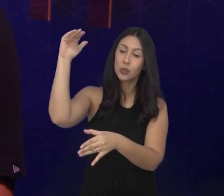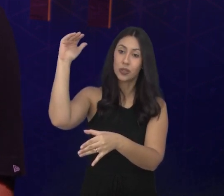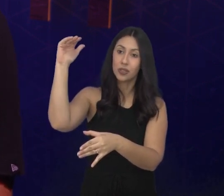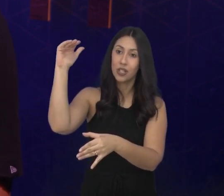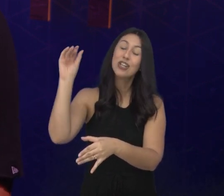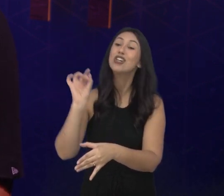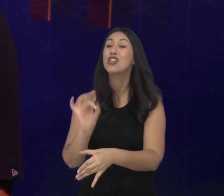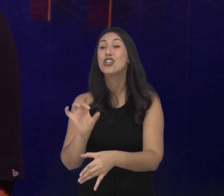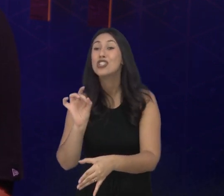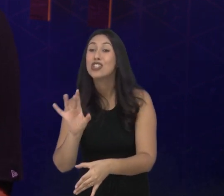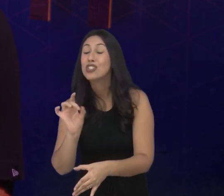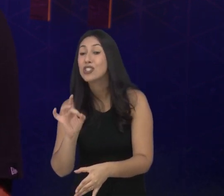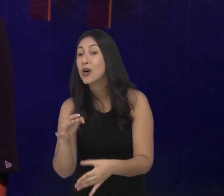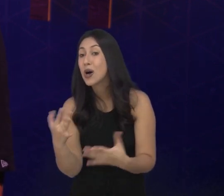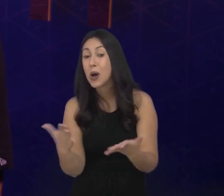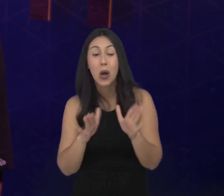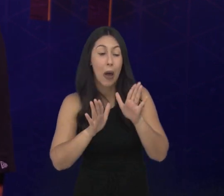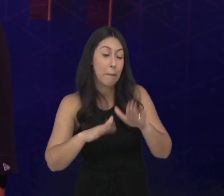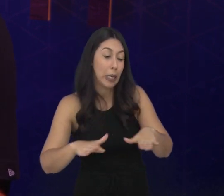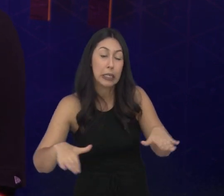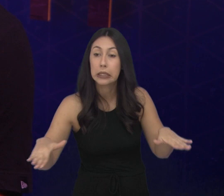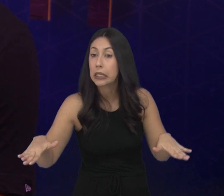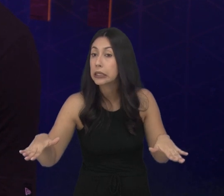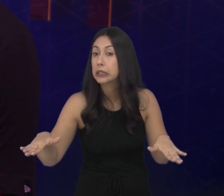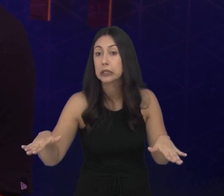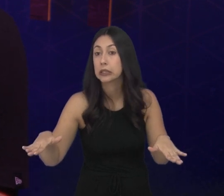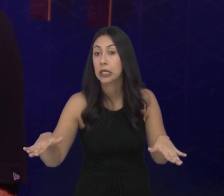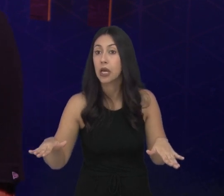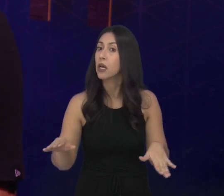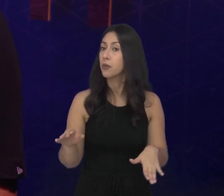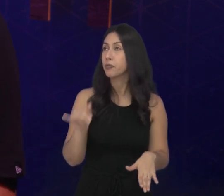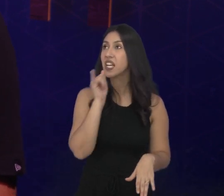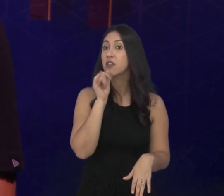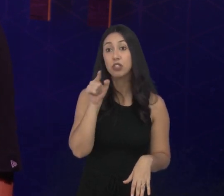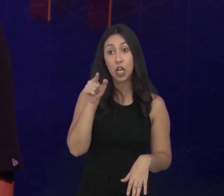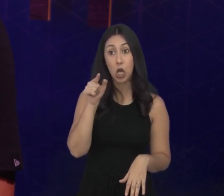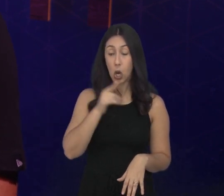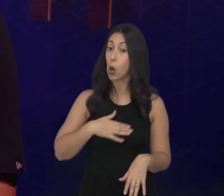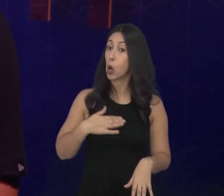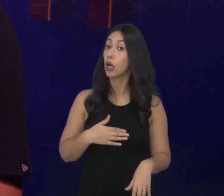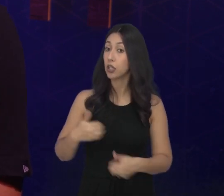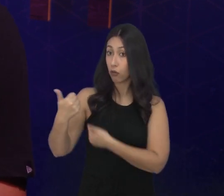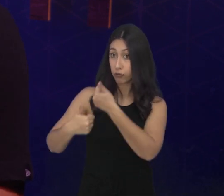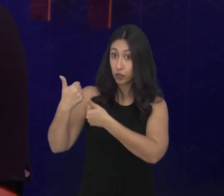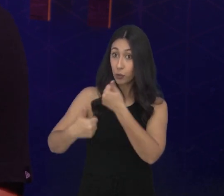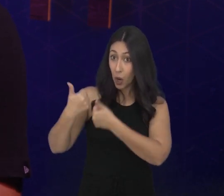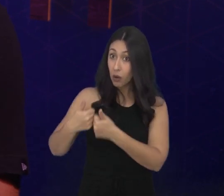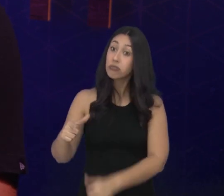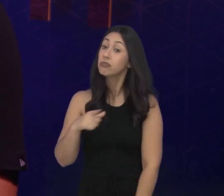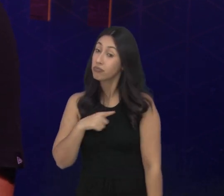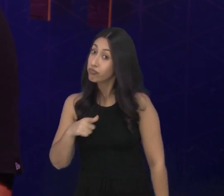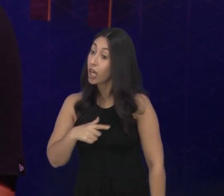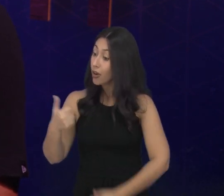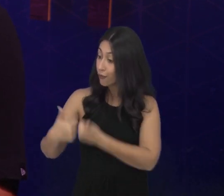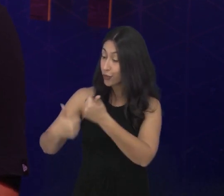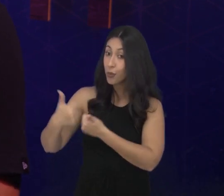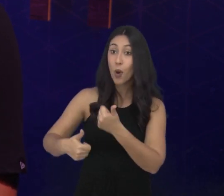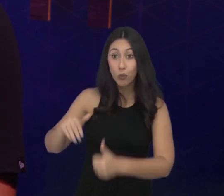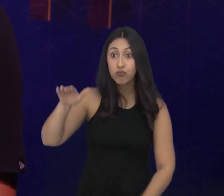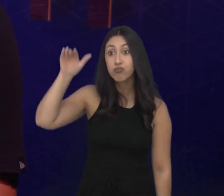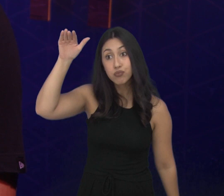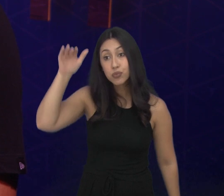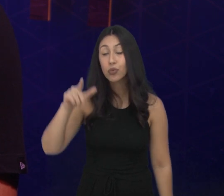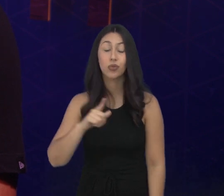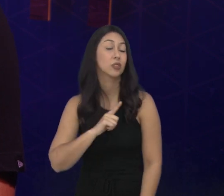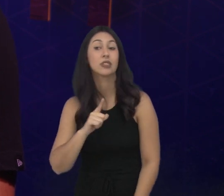adulta. Então não é política pública só para as crianças, né? Tipo, você gosta de fazer um futebol, tem futebol para adulto também.